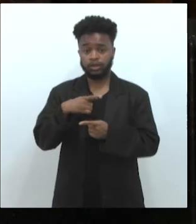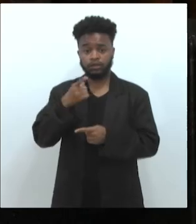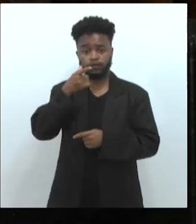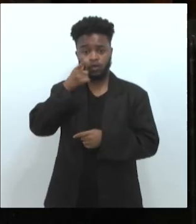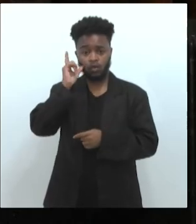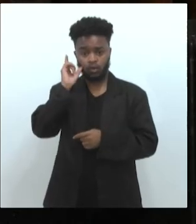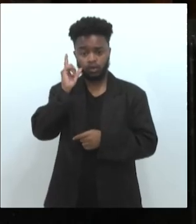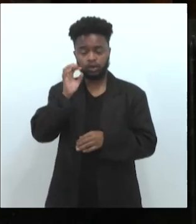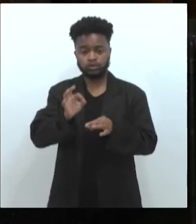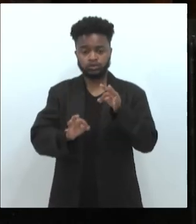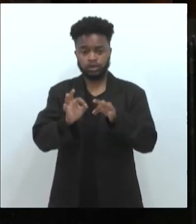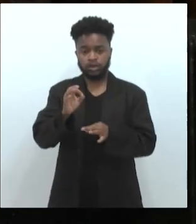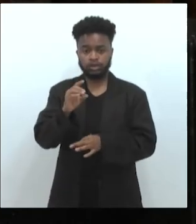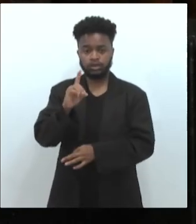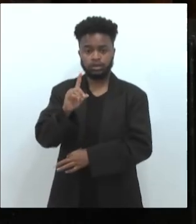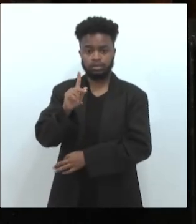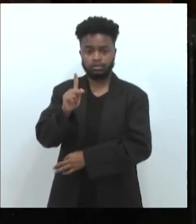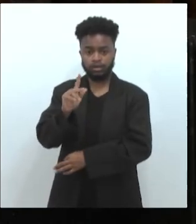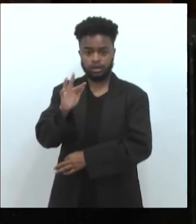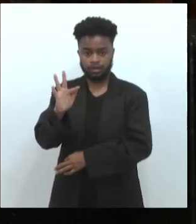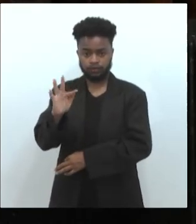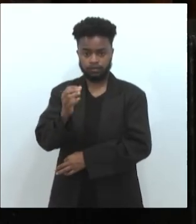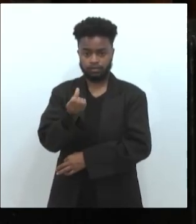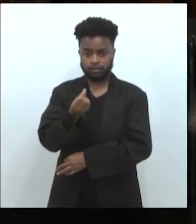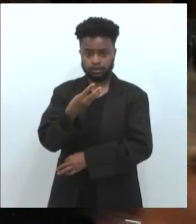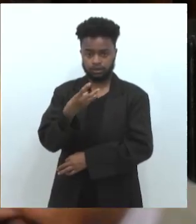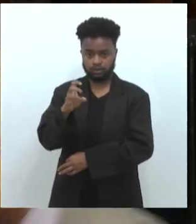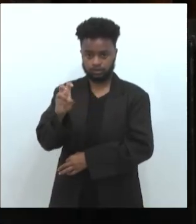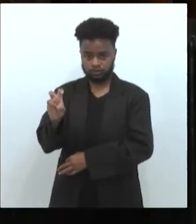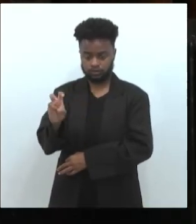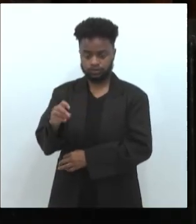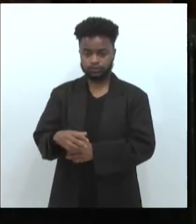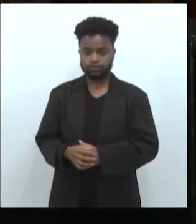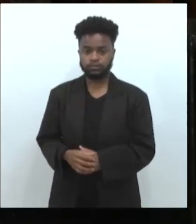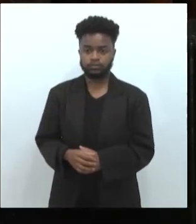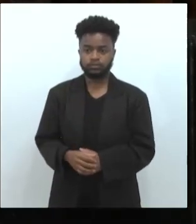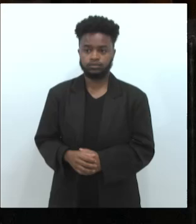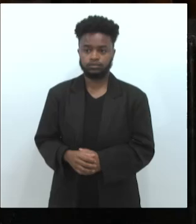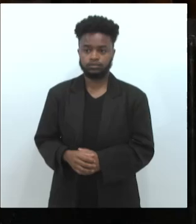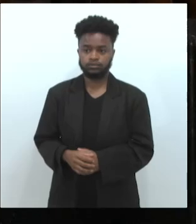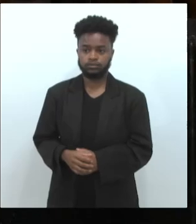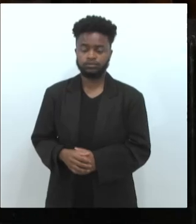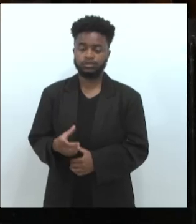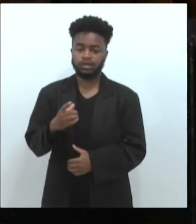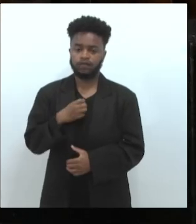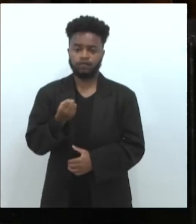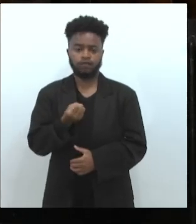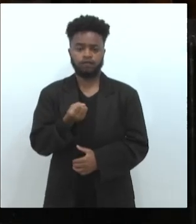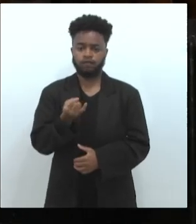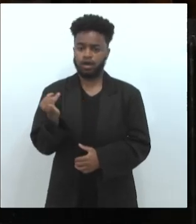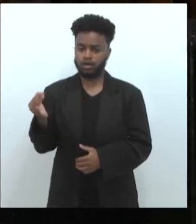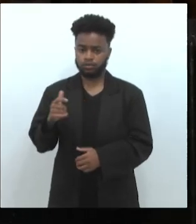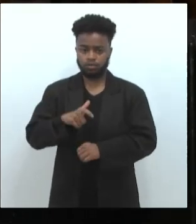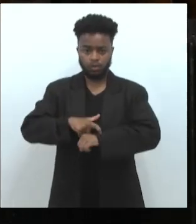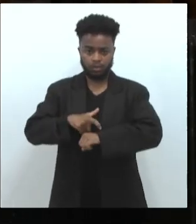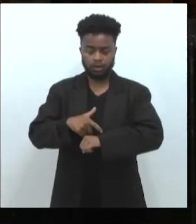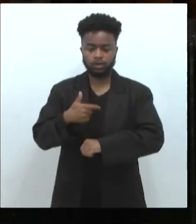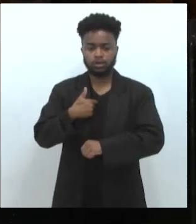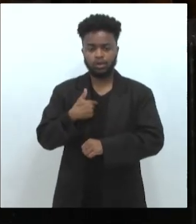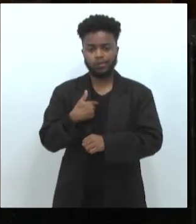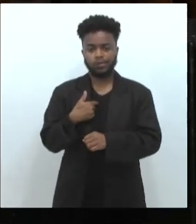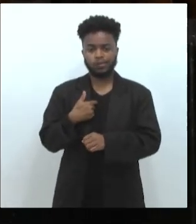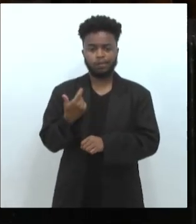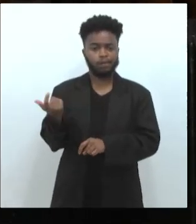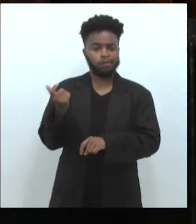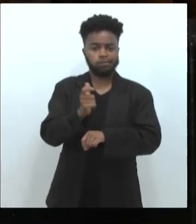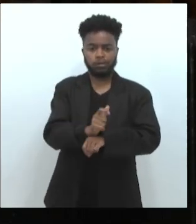da DPF 635. Eu, por várias vezes, pude criticar o